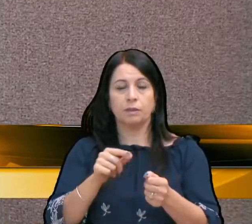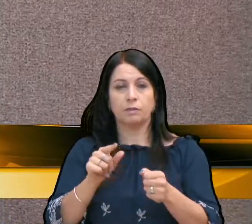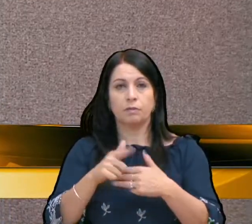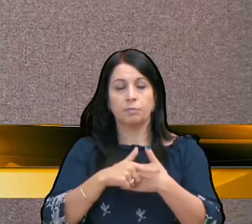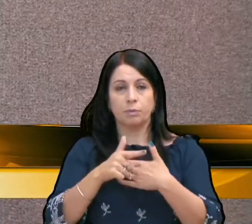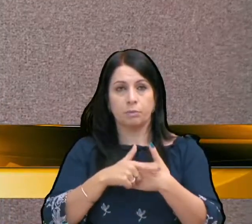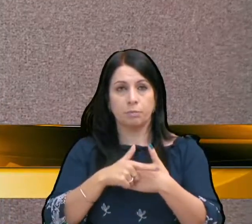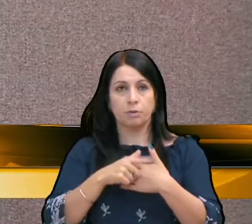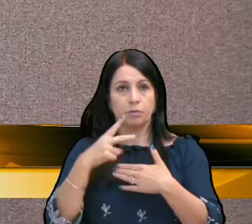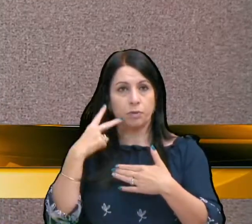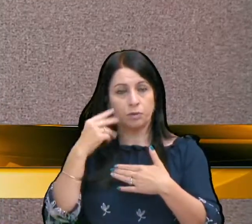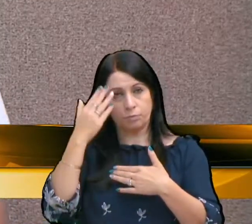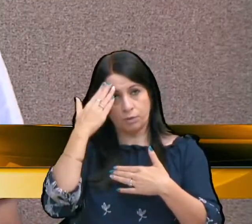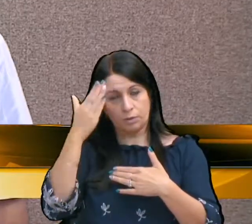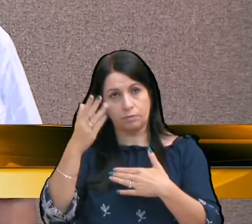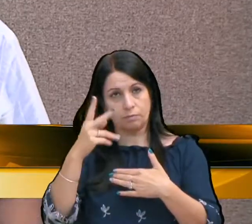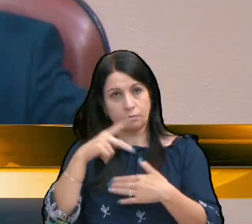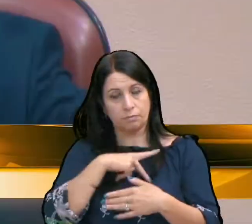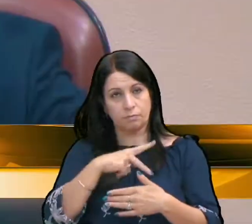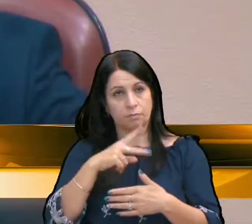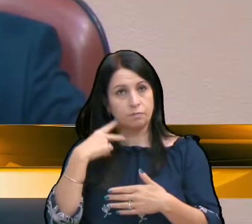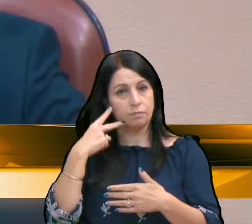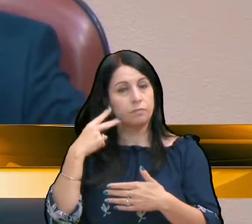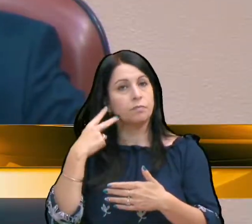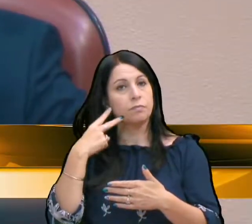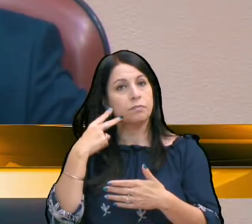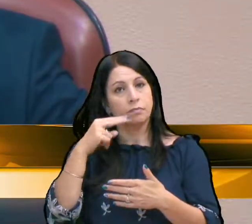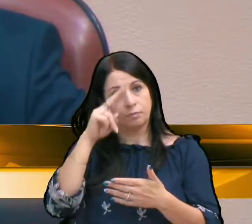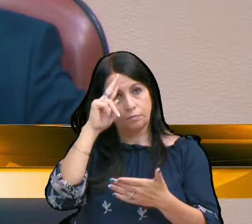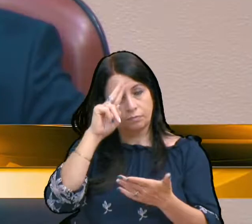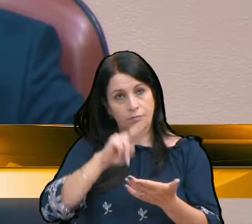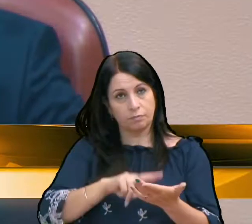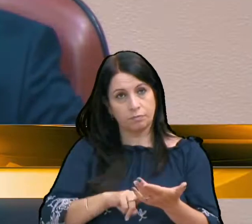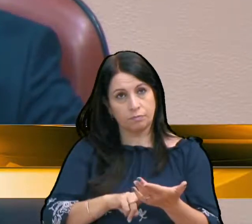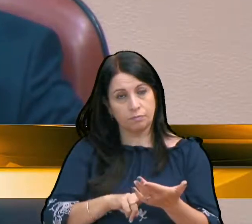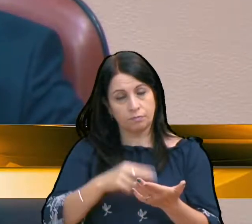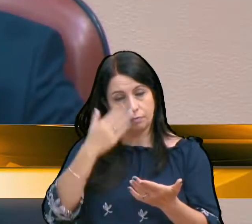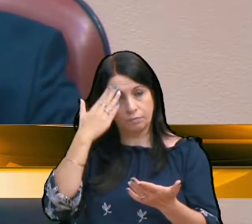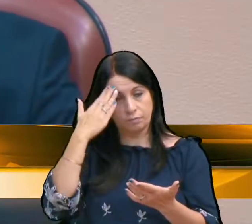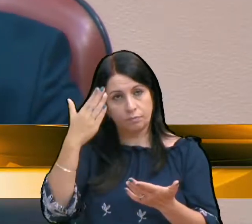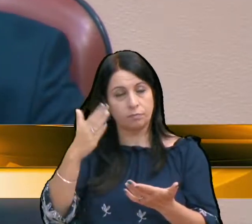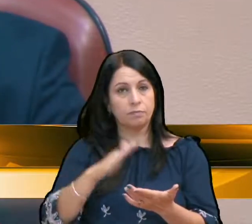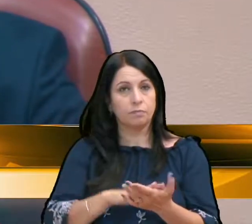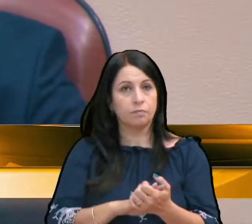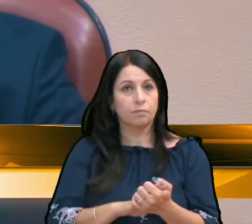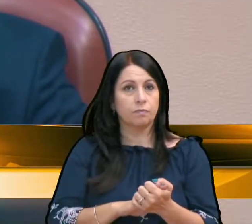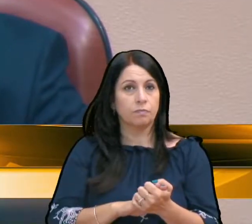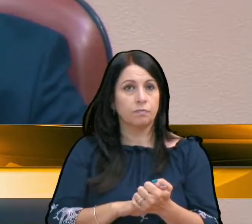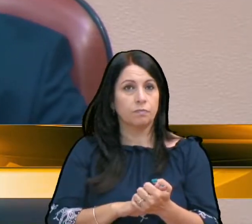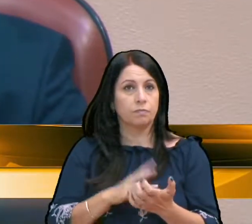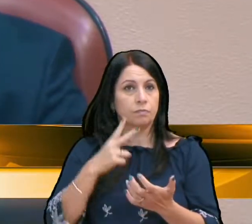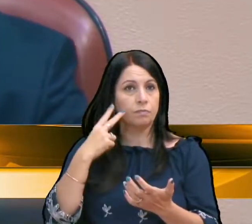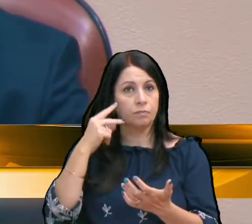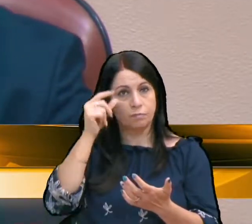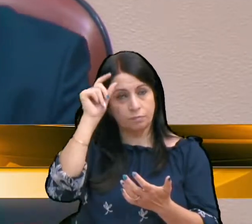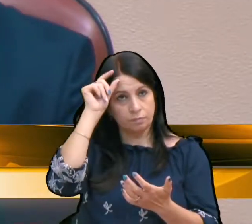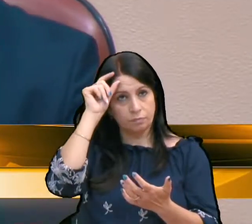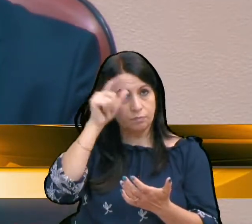dos vereadores. Muito obrigado, senhor presidente. Próximo vereador inscrito, vereador Neri, do Carteiro. Agradece, abre mão. Vereador Chico